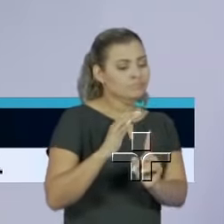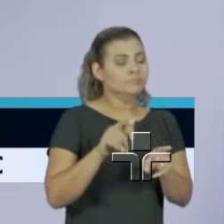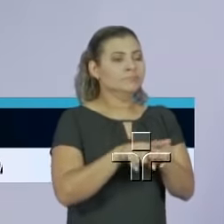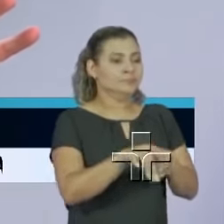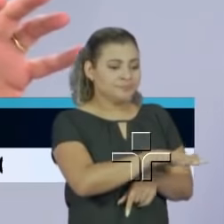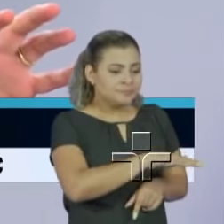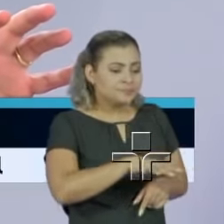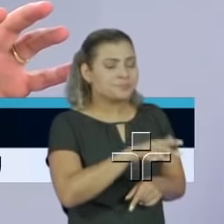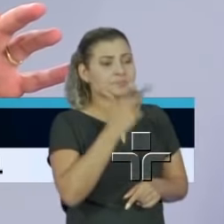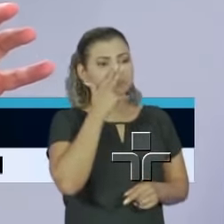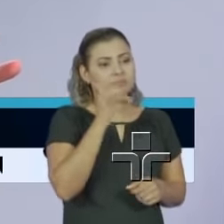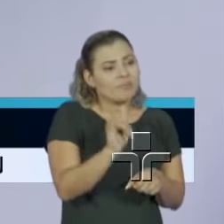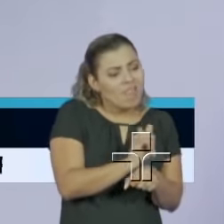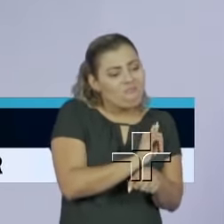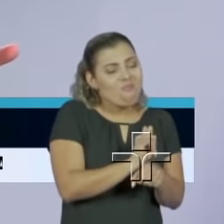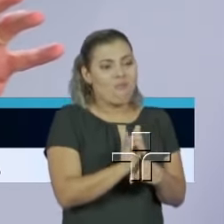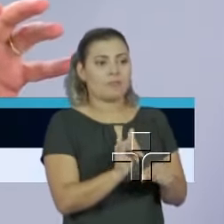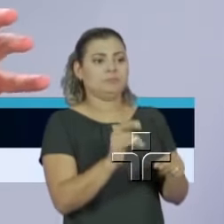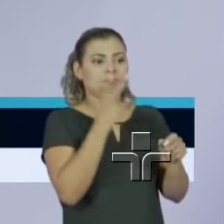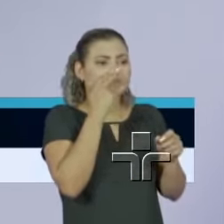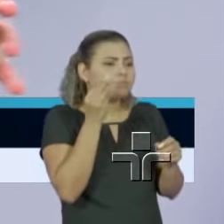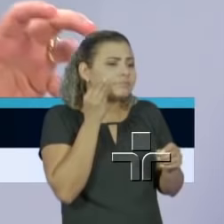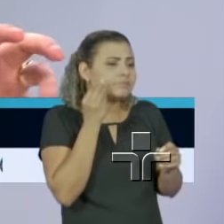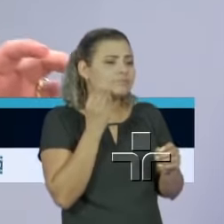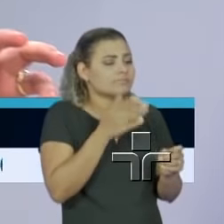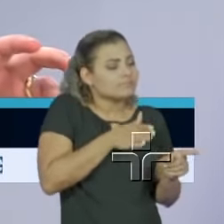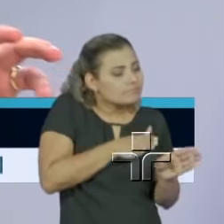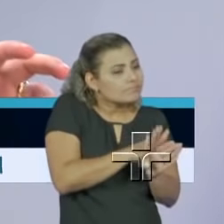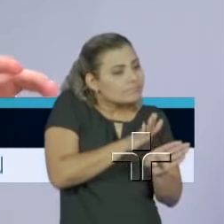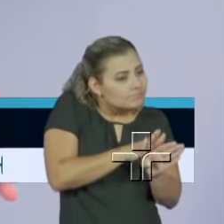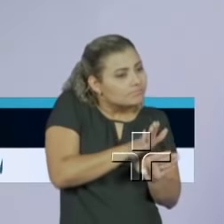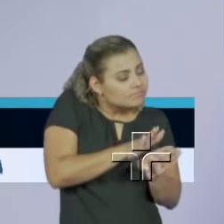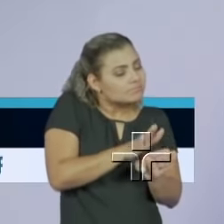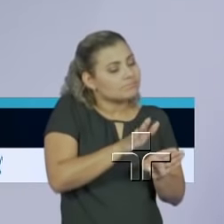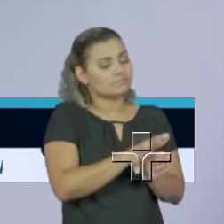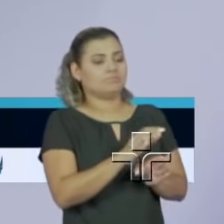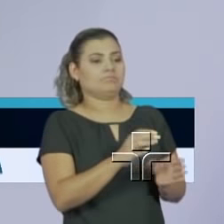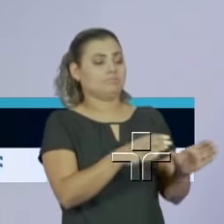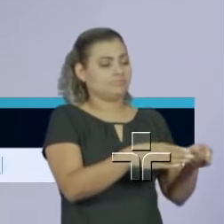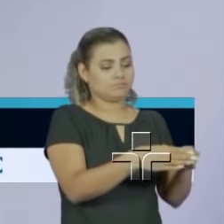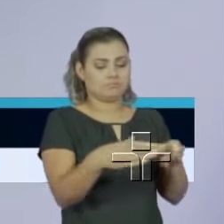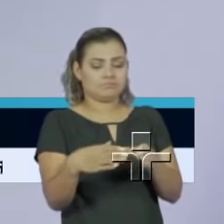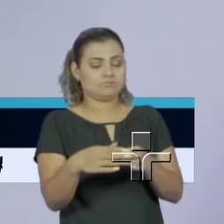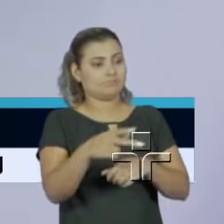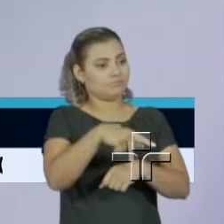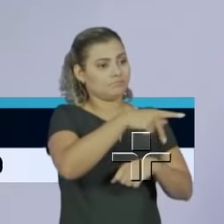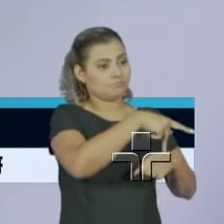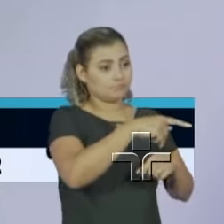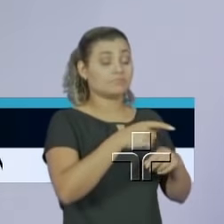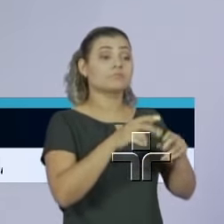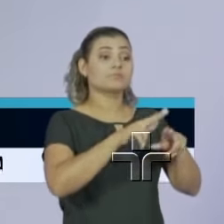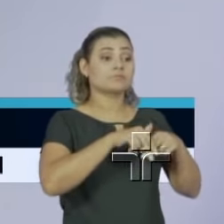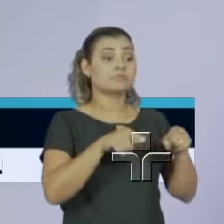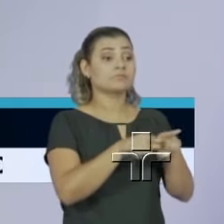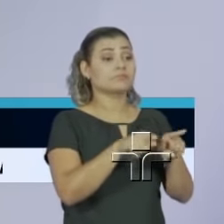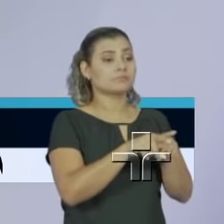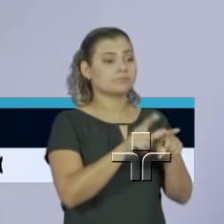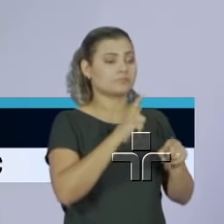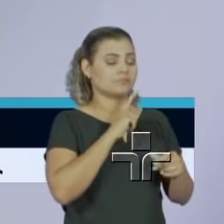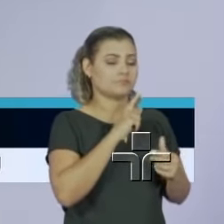de que dão cobertura, né? Uma espécie de instrumentos do poder desses países. O Hezbollah é muito